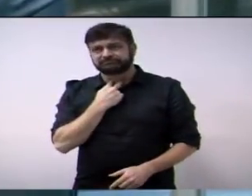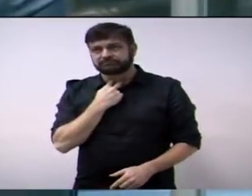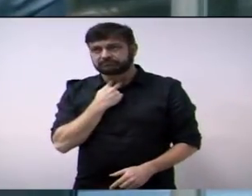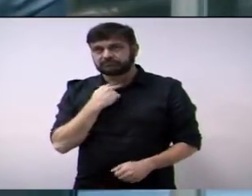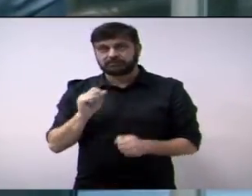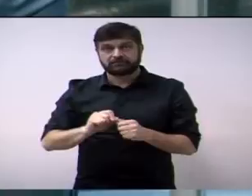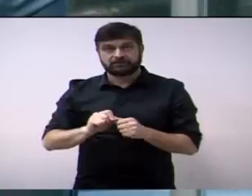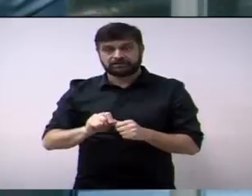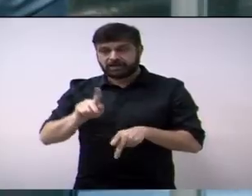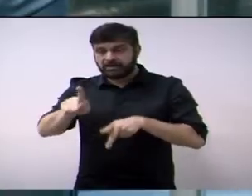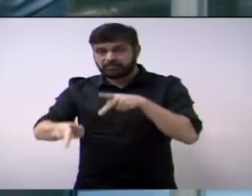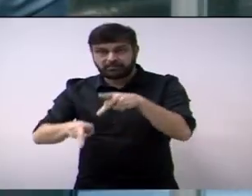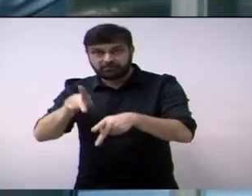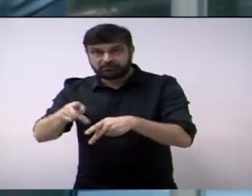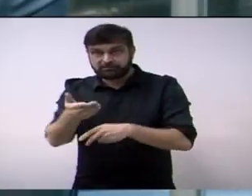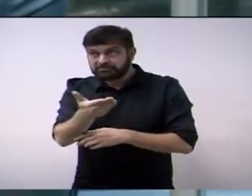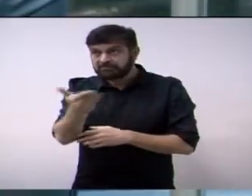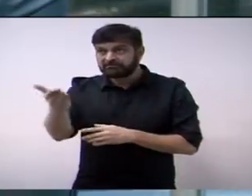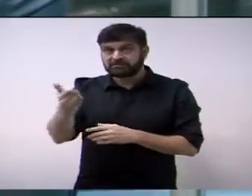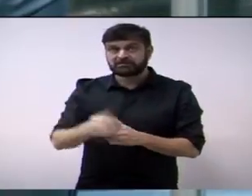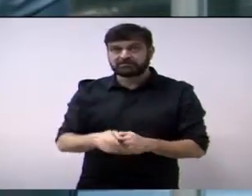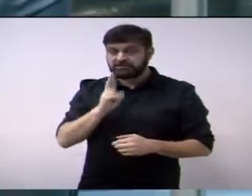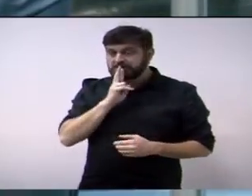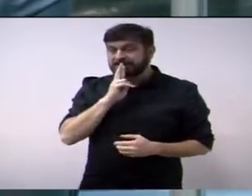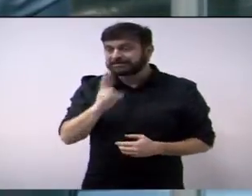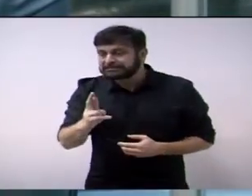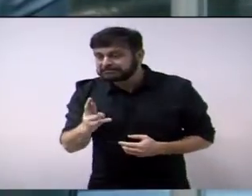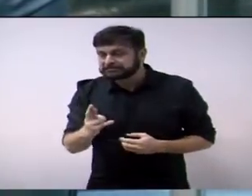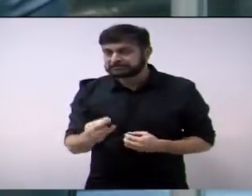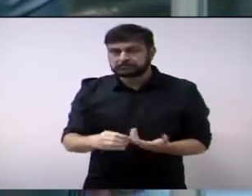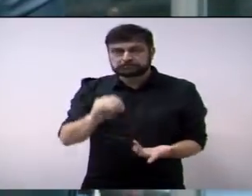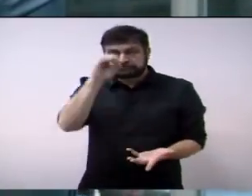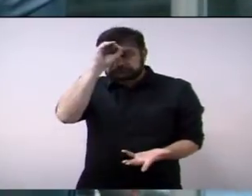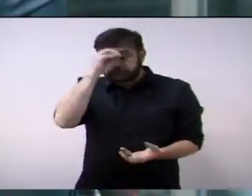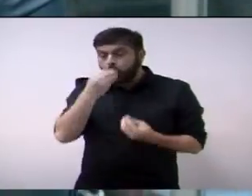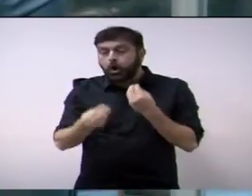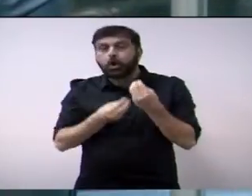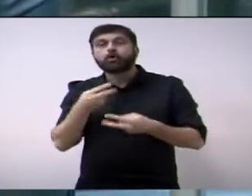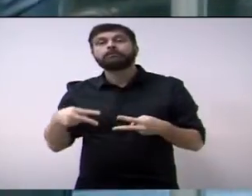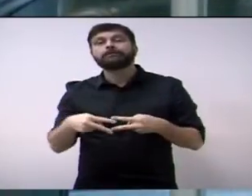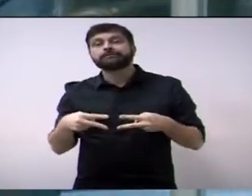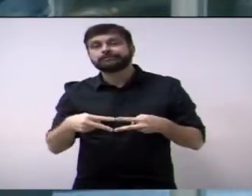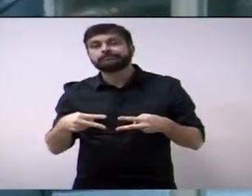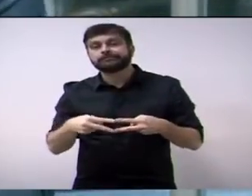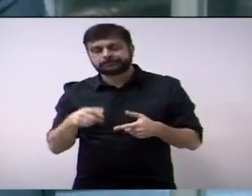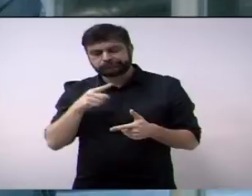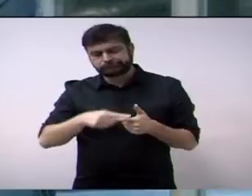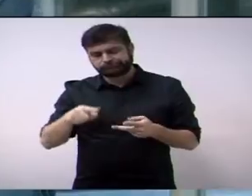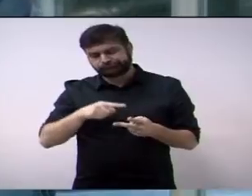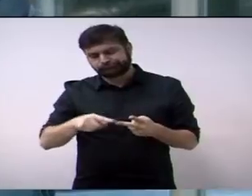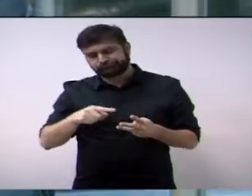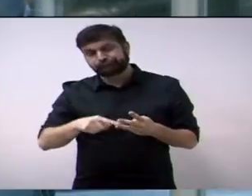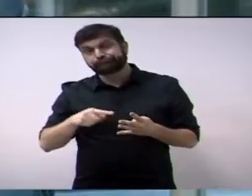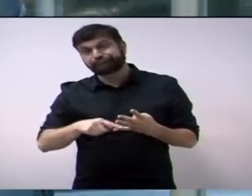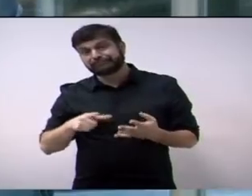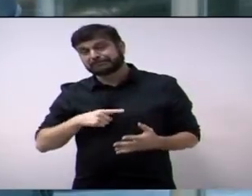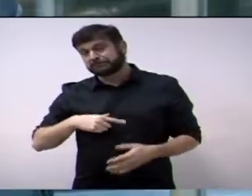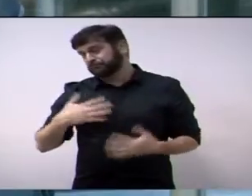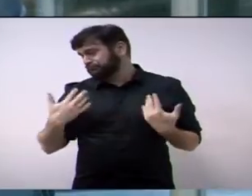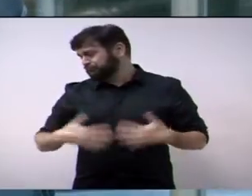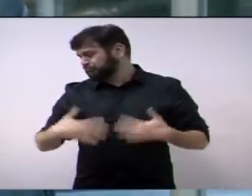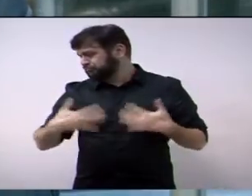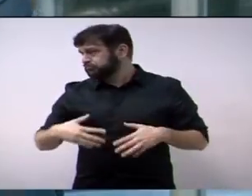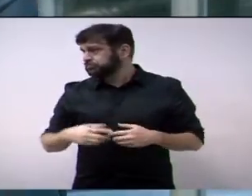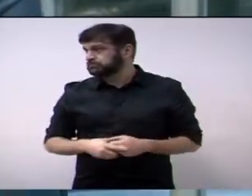para a população aí fora qual a situação da nossa cidade. Como eu vi agora aqui de pouco, aqui agora,